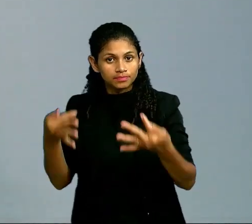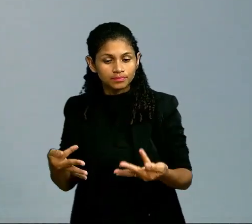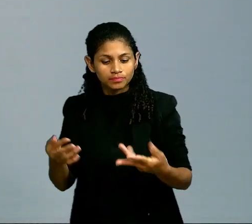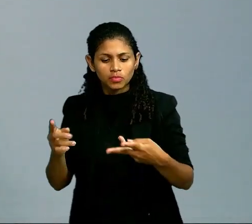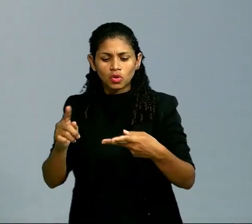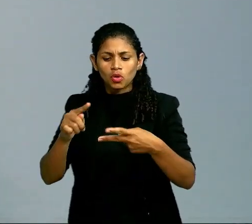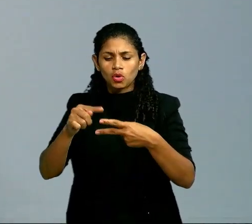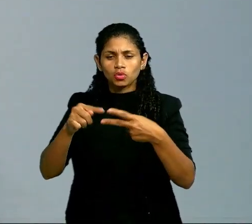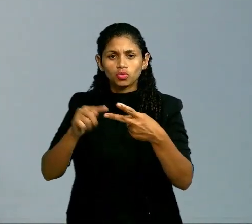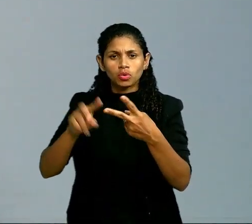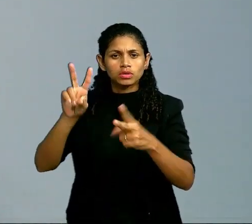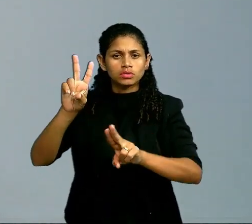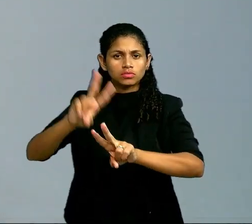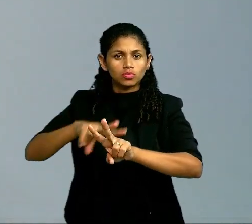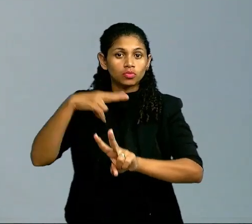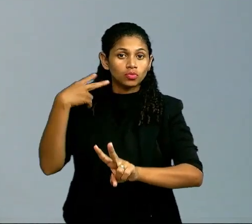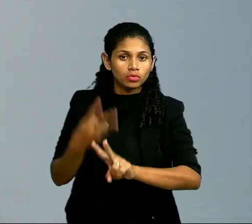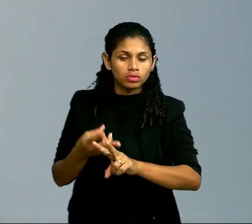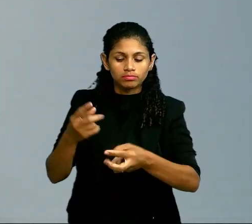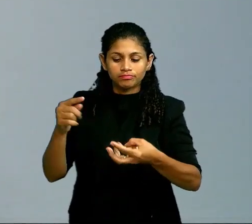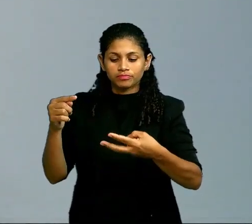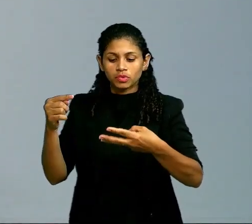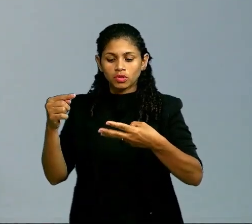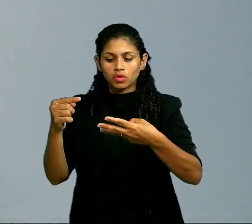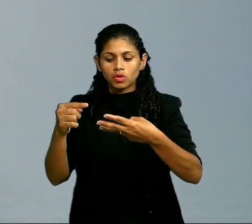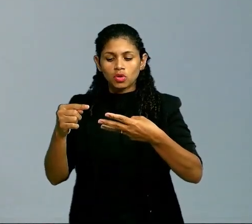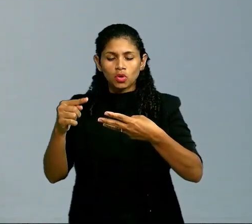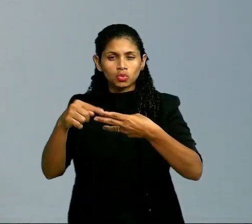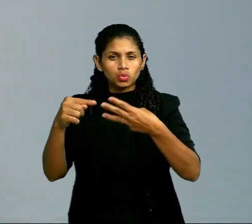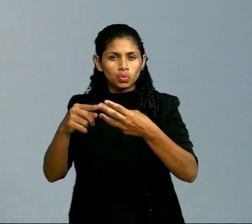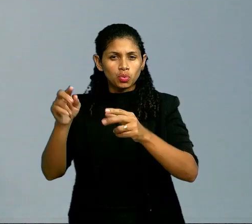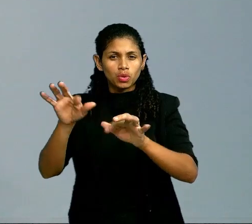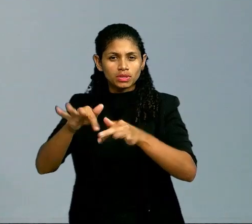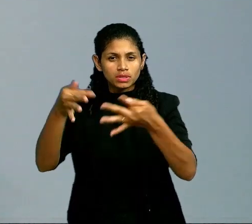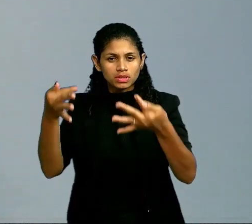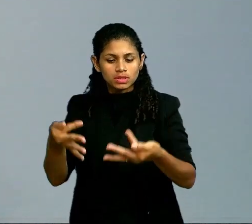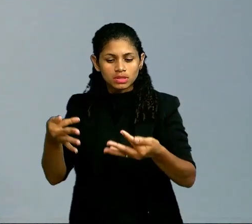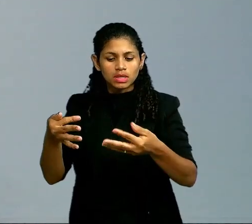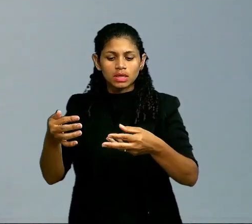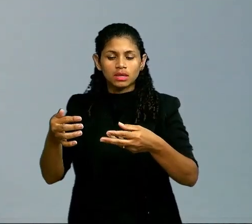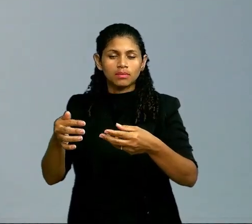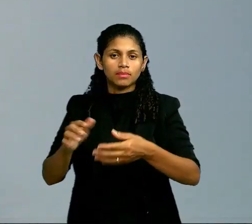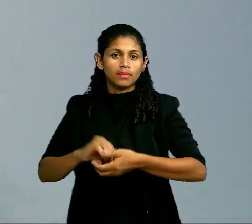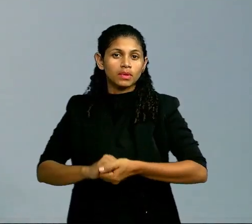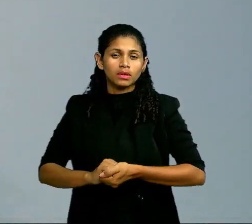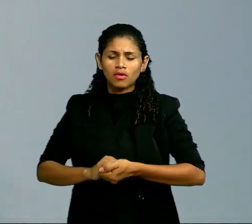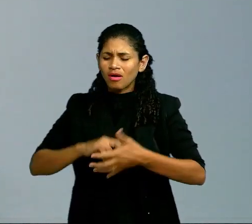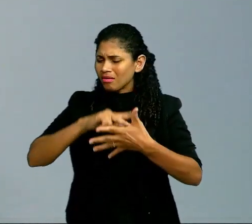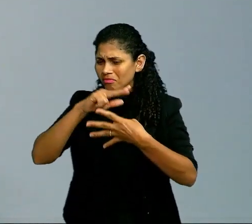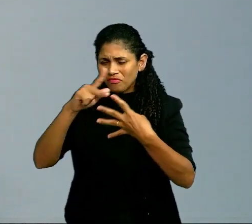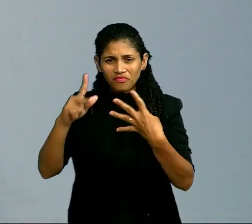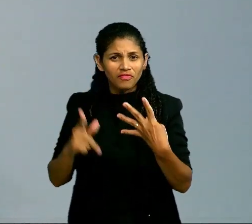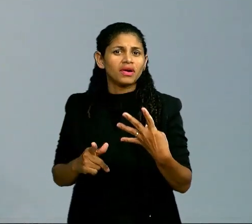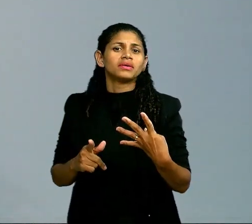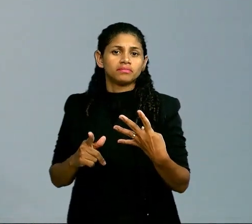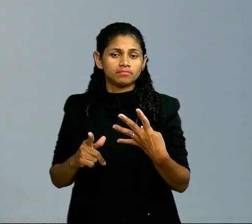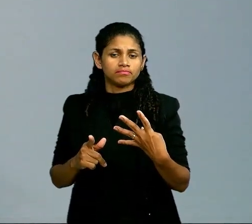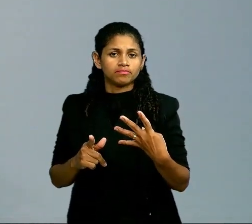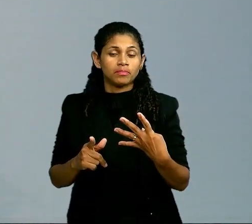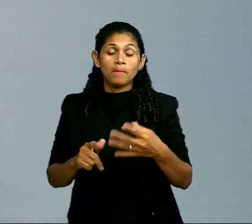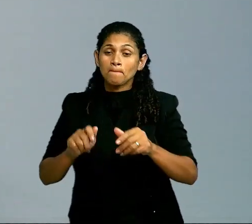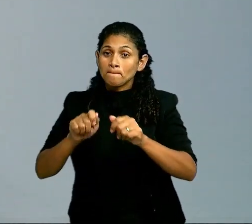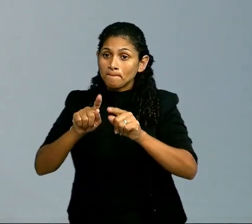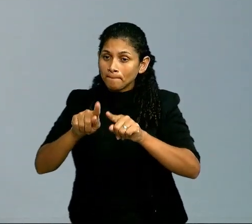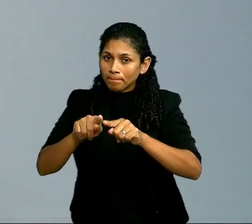2 duplas, pode ser 2 simples e uma dupla, pode ser uma simples e uma tripla. Então, obrigatoriamente, ele vai ter que